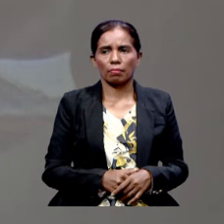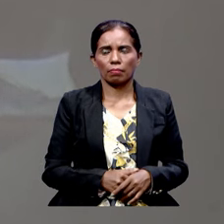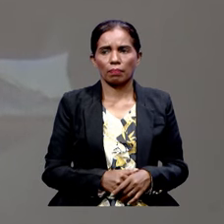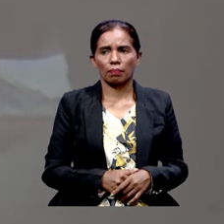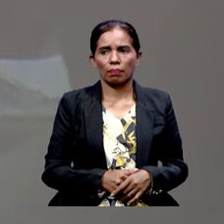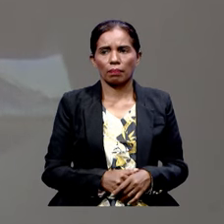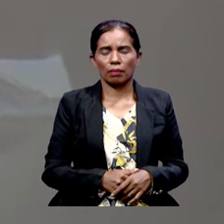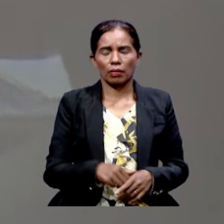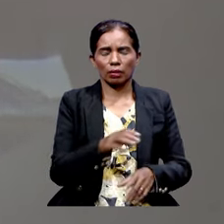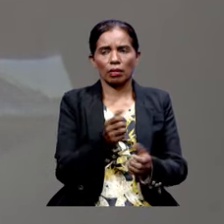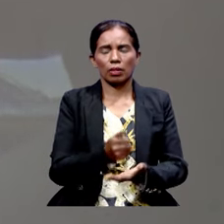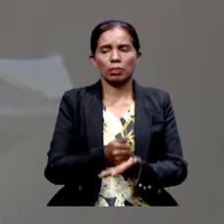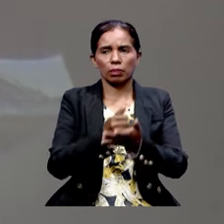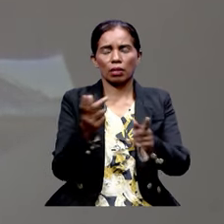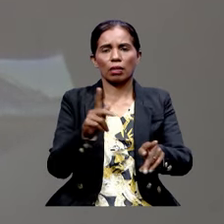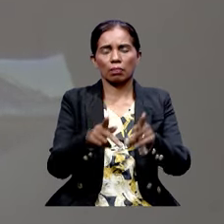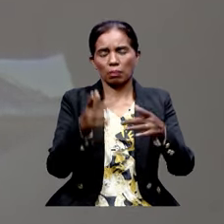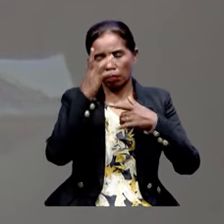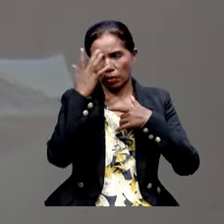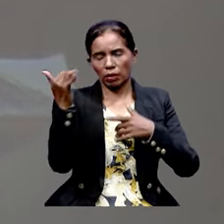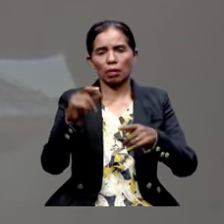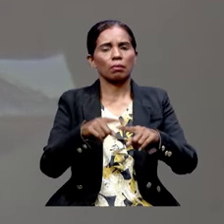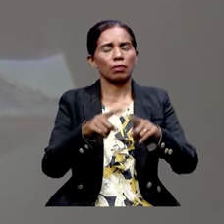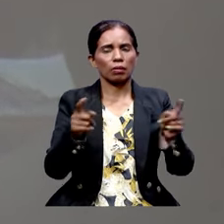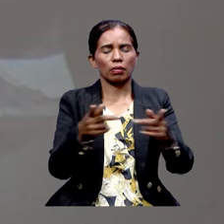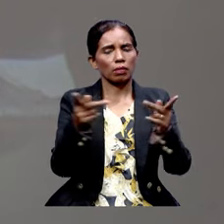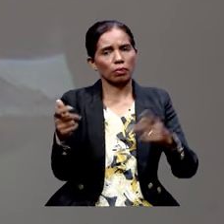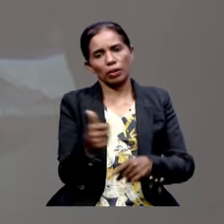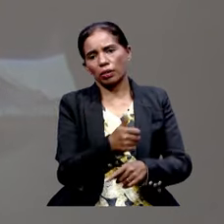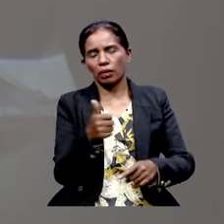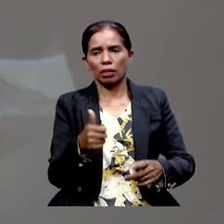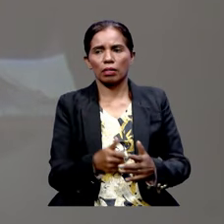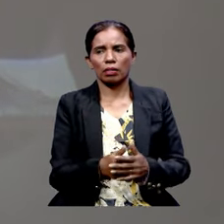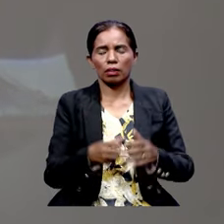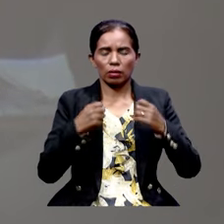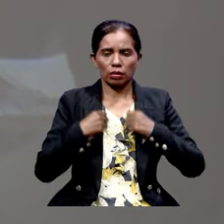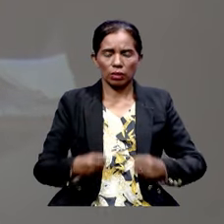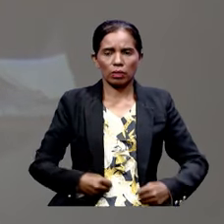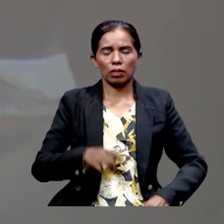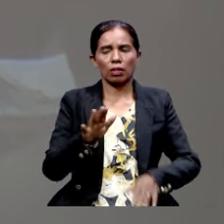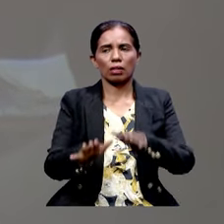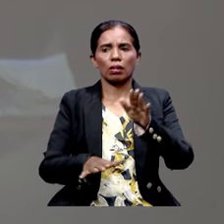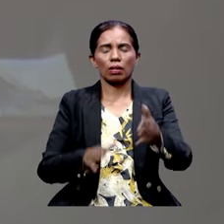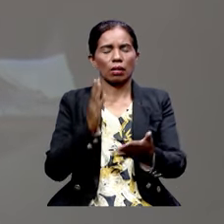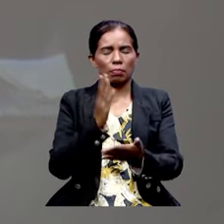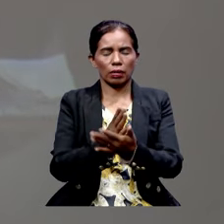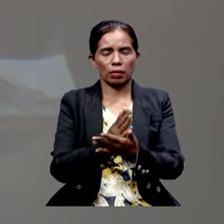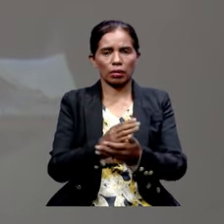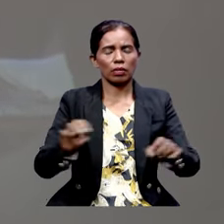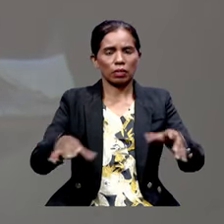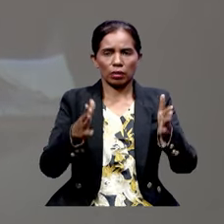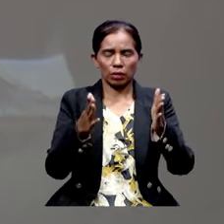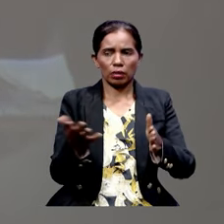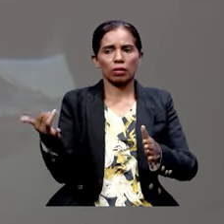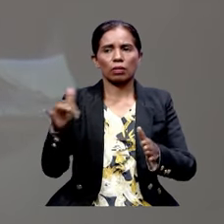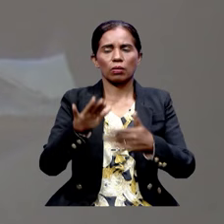durante ia halo el atendimento ba mora sira maibé ia fatim balu saúde lao. Mas a parte de falar profissional de saúde